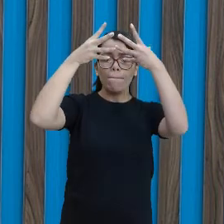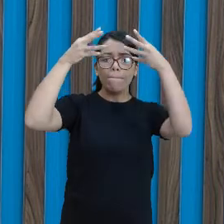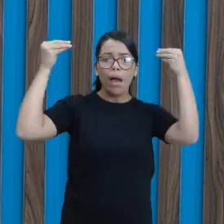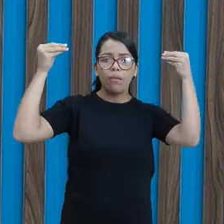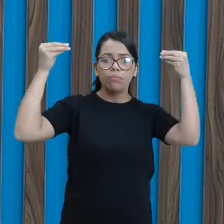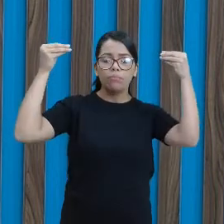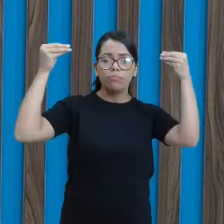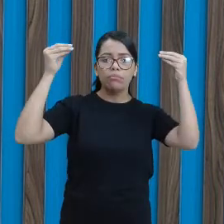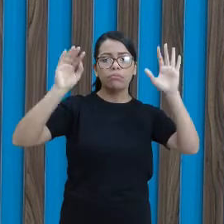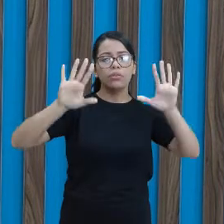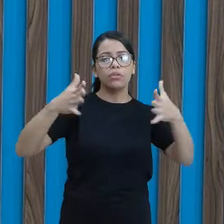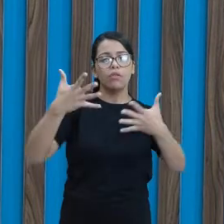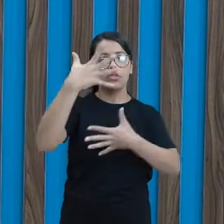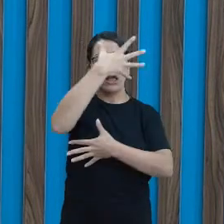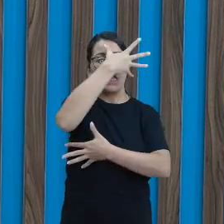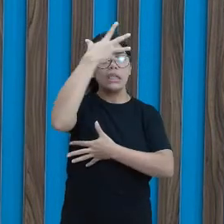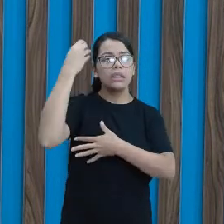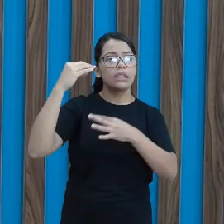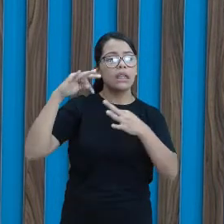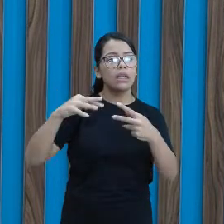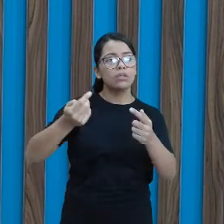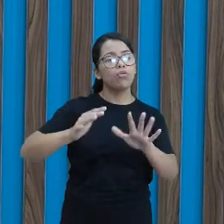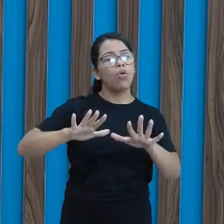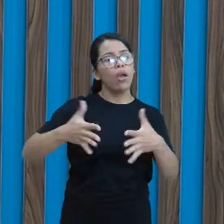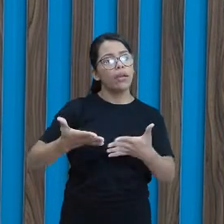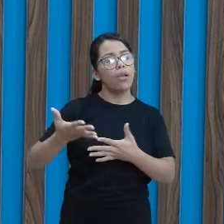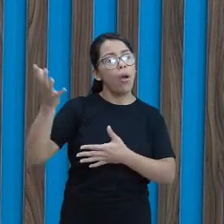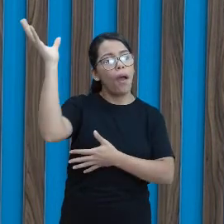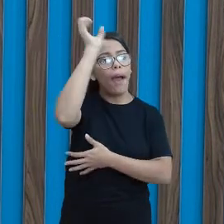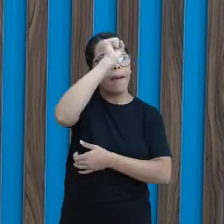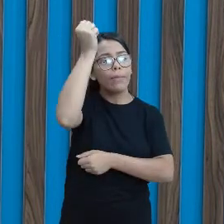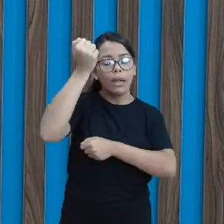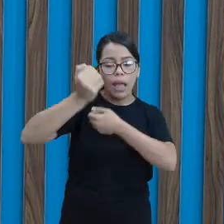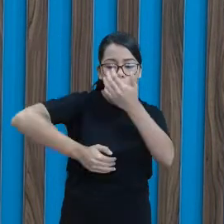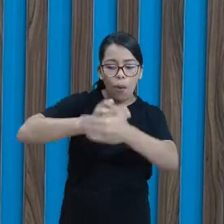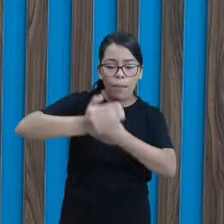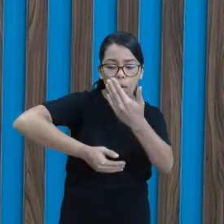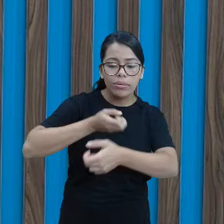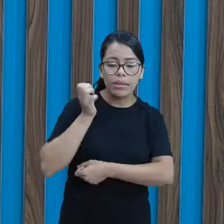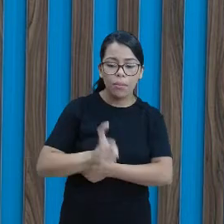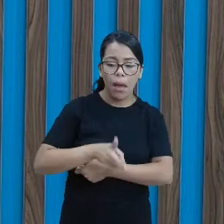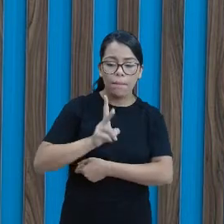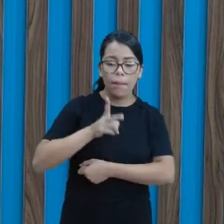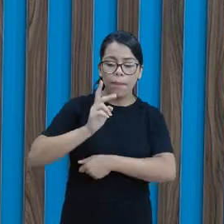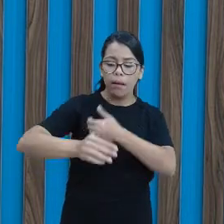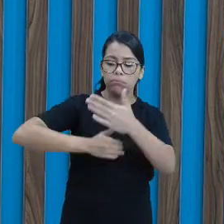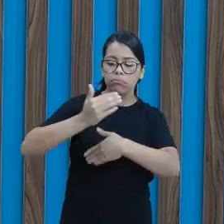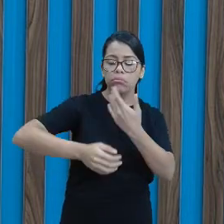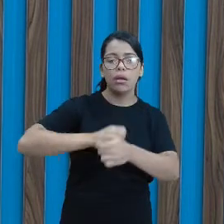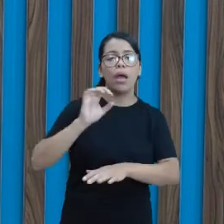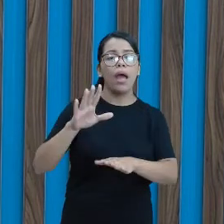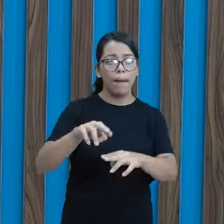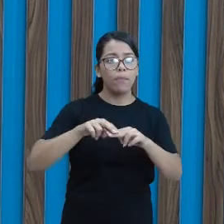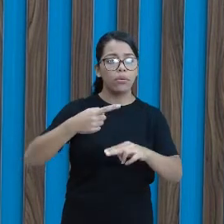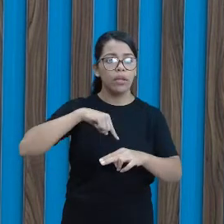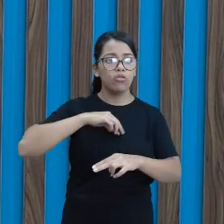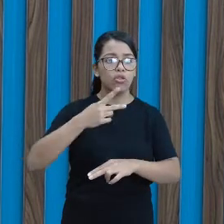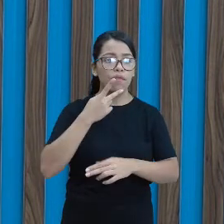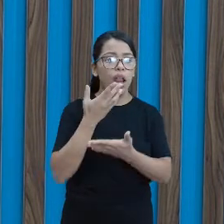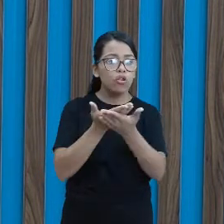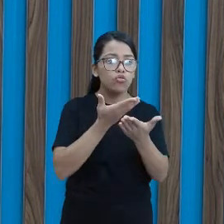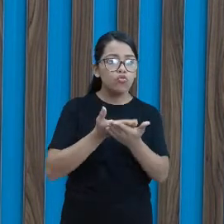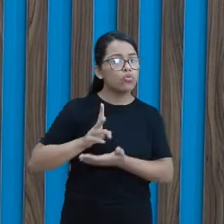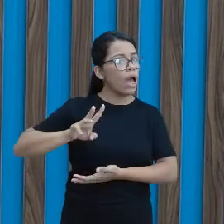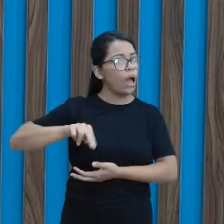aprendeu. Ou seja, é um processo contínuo. Por isso que a gente sempre diz, olha, o estudo nunca tem fim. Tem até acreditar, né, professor? O